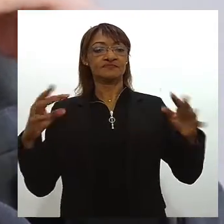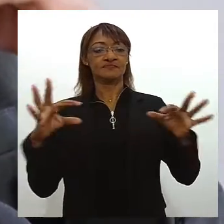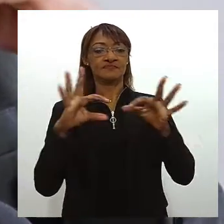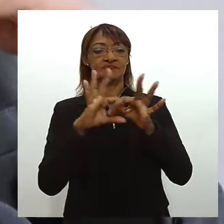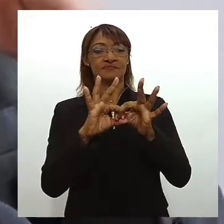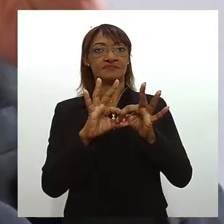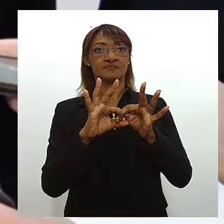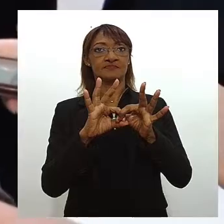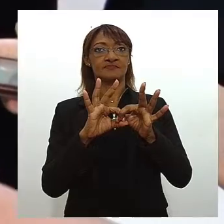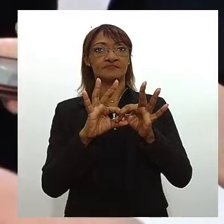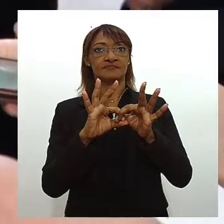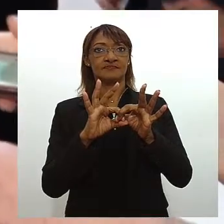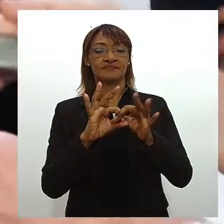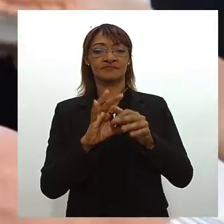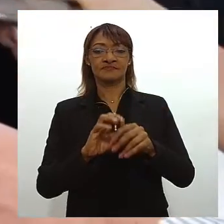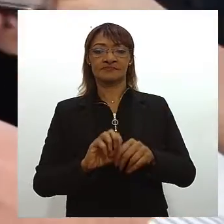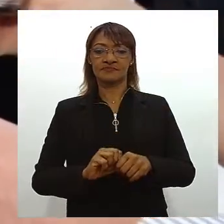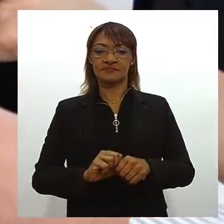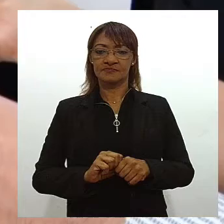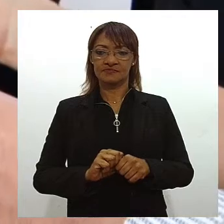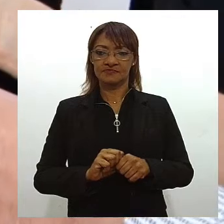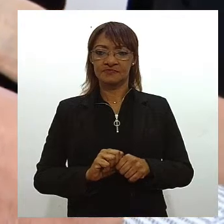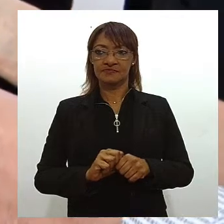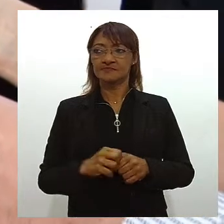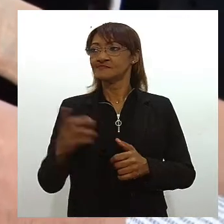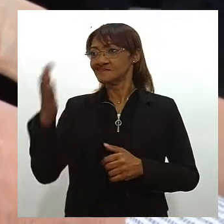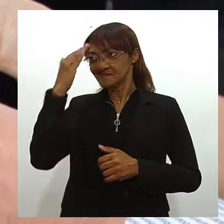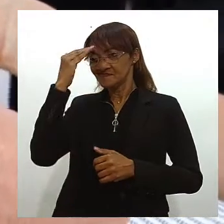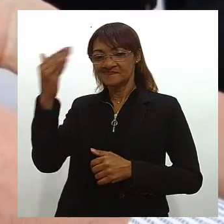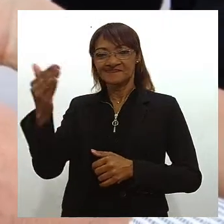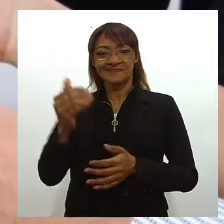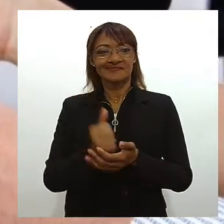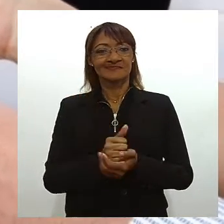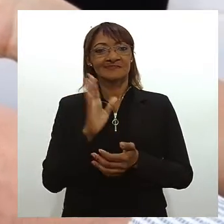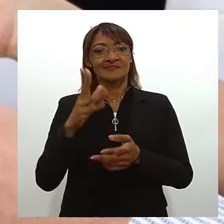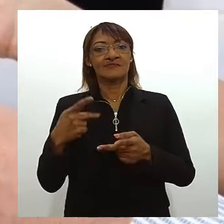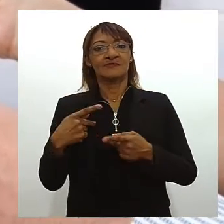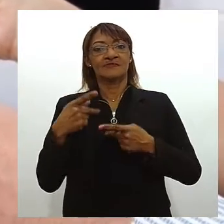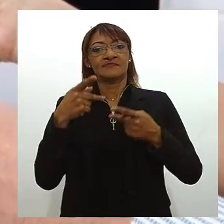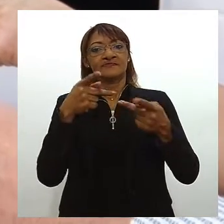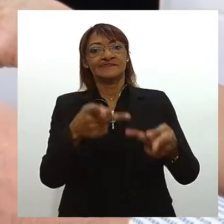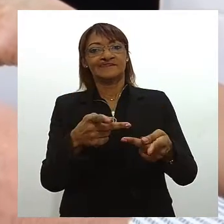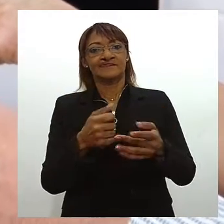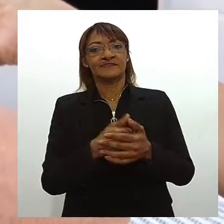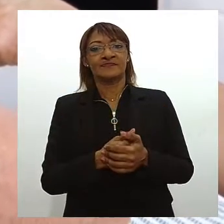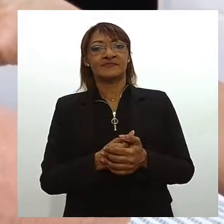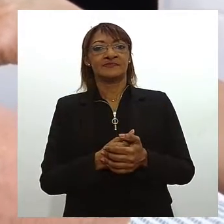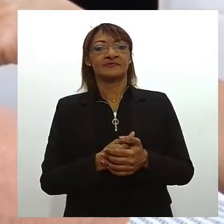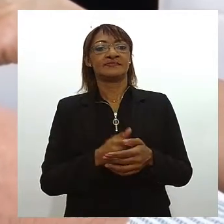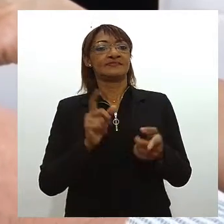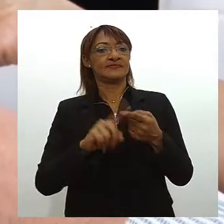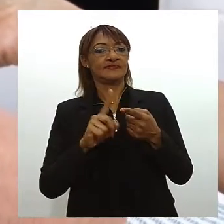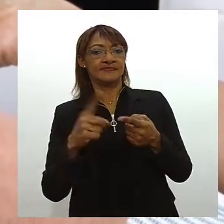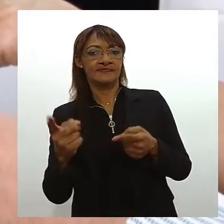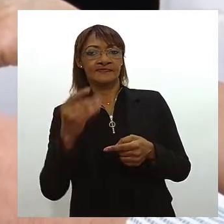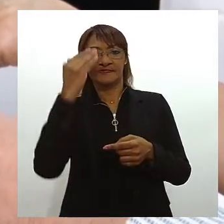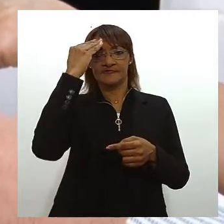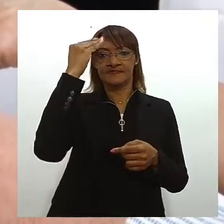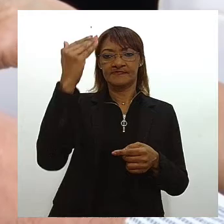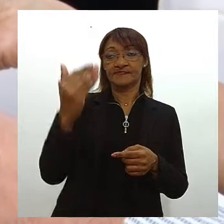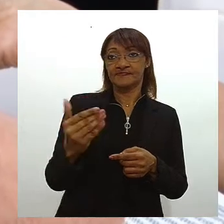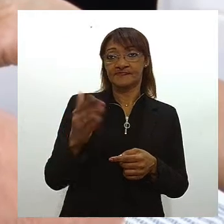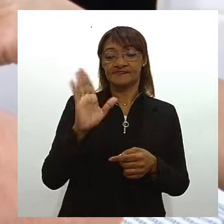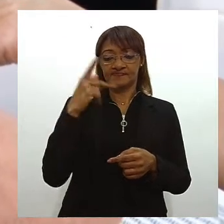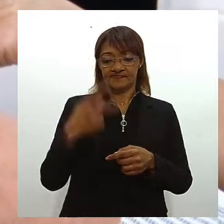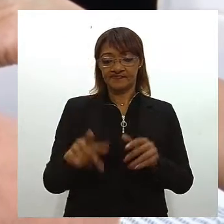duas instituições. Primeiro, eu agradecer o convite do SEBRAE para ir visitá-los. Aí lá eles também fizeram agradecimento e parabenizar